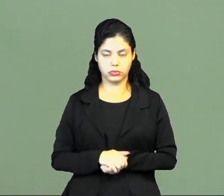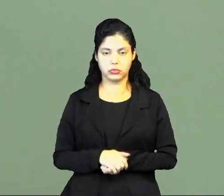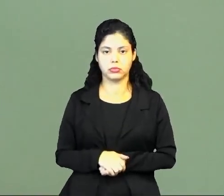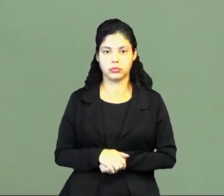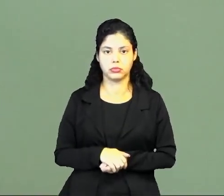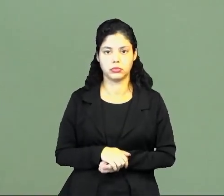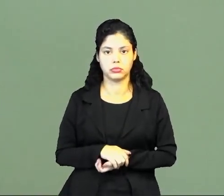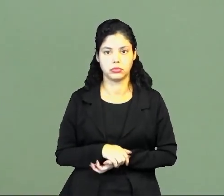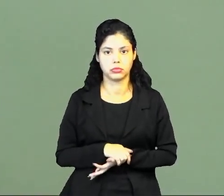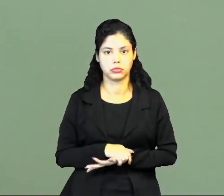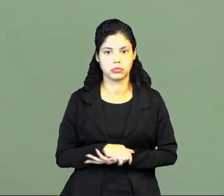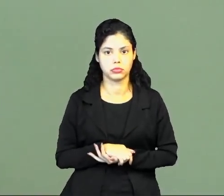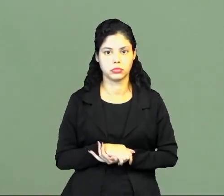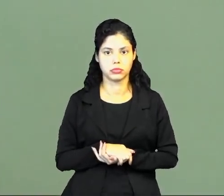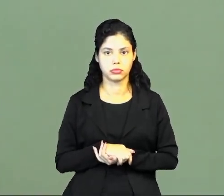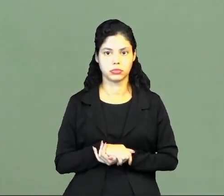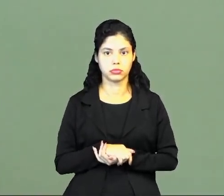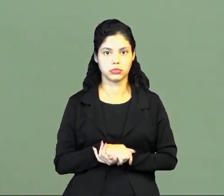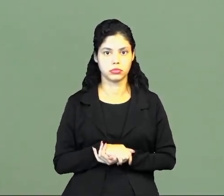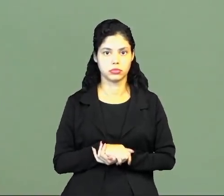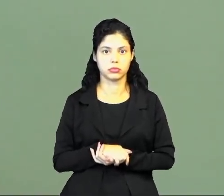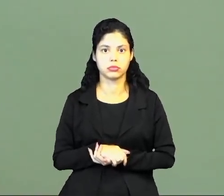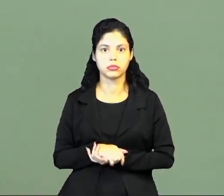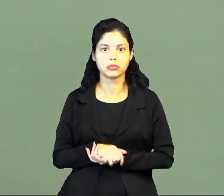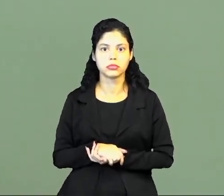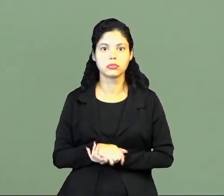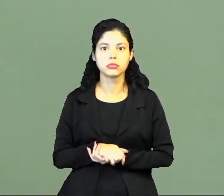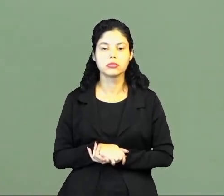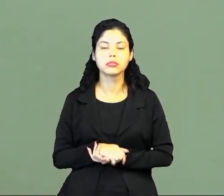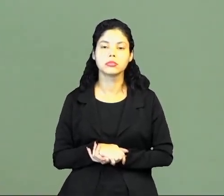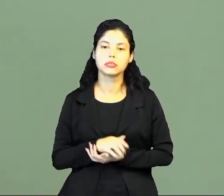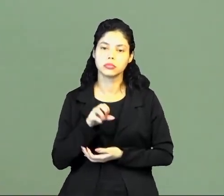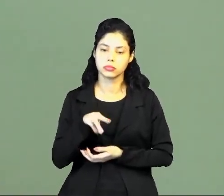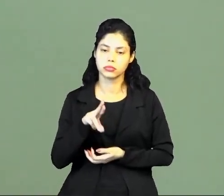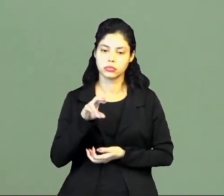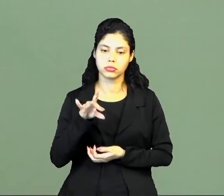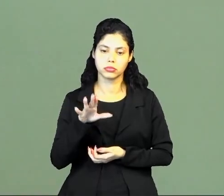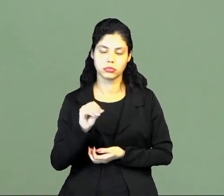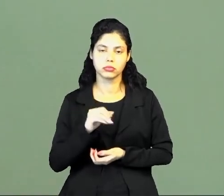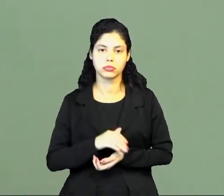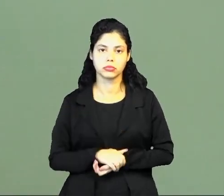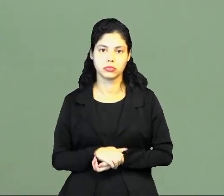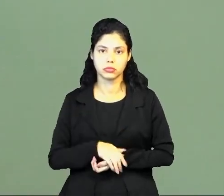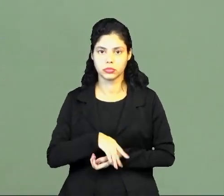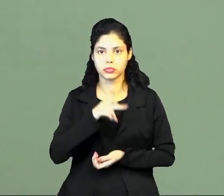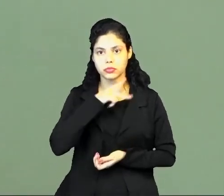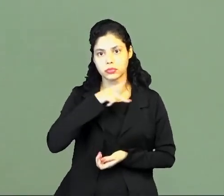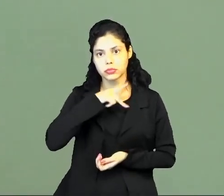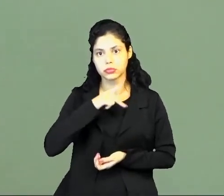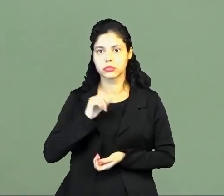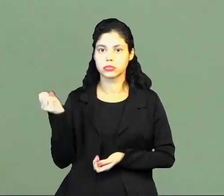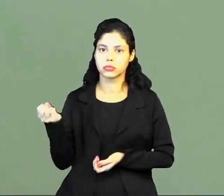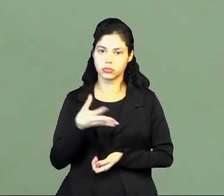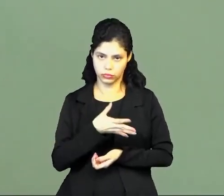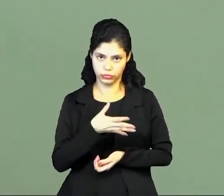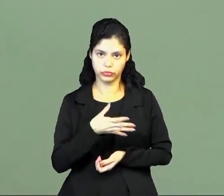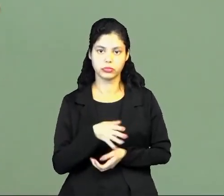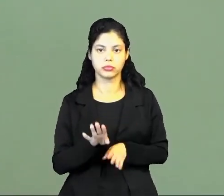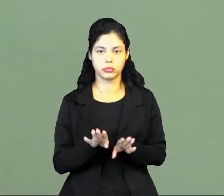o próprio também, né, o Mário Vargas Llosa, né, do Peru aí, tem alguns outros poetas